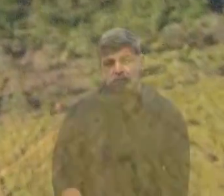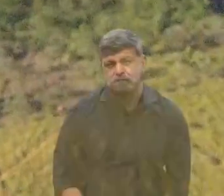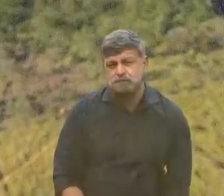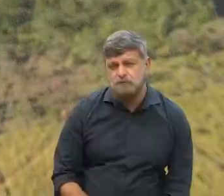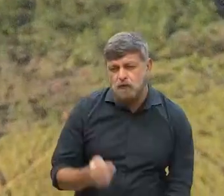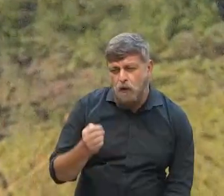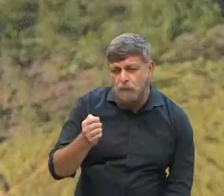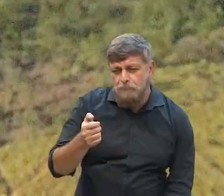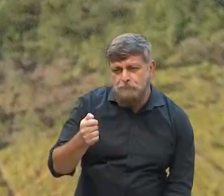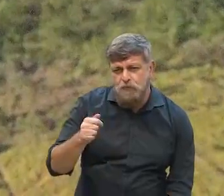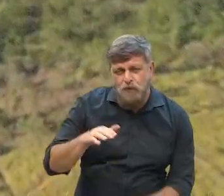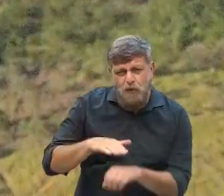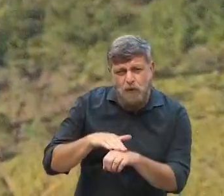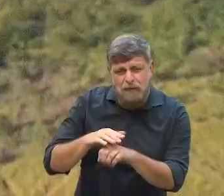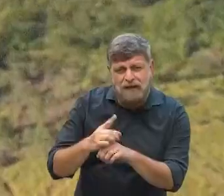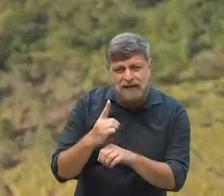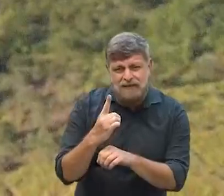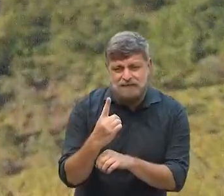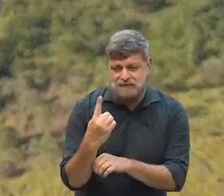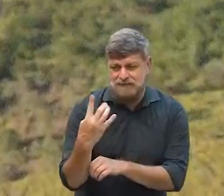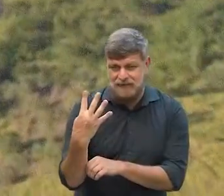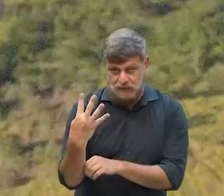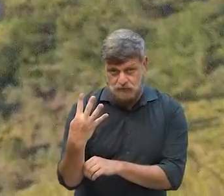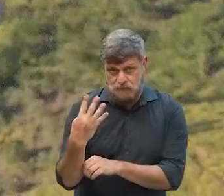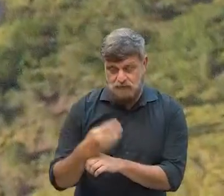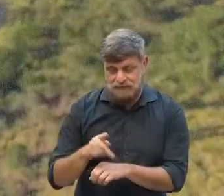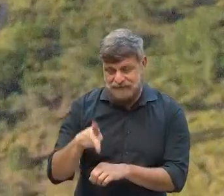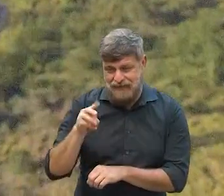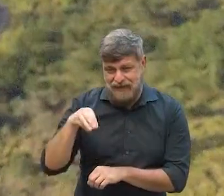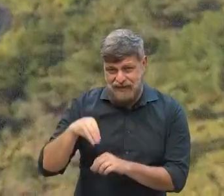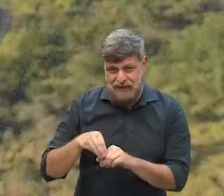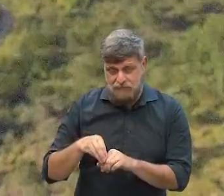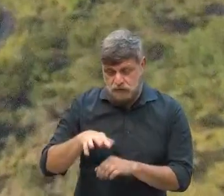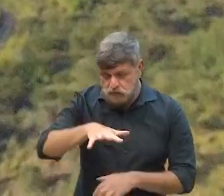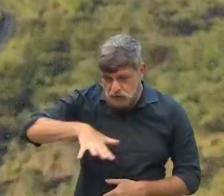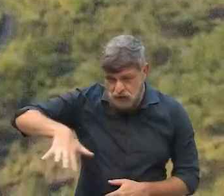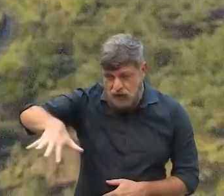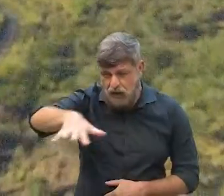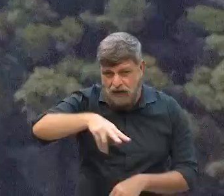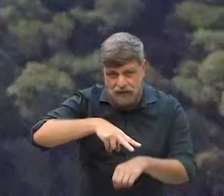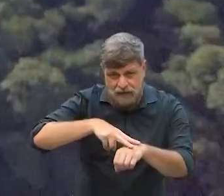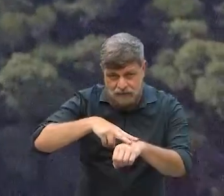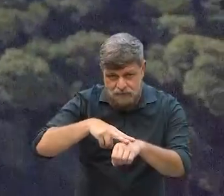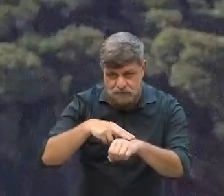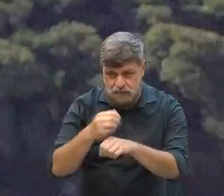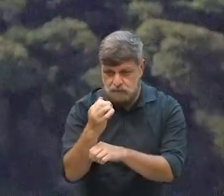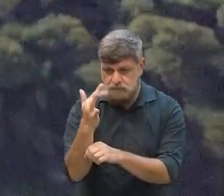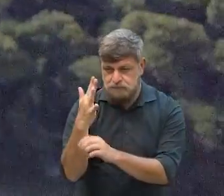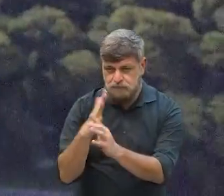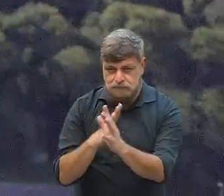Mais de 114 quilômetros de cobertura vegetal, o que corresponde a